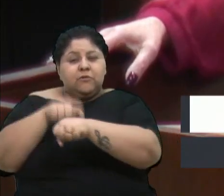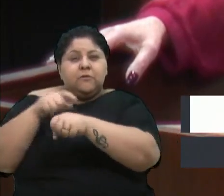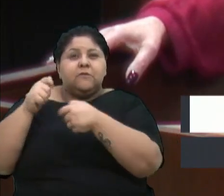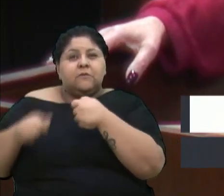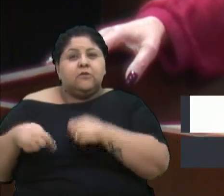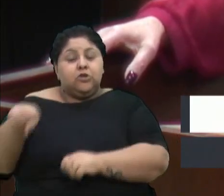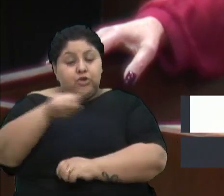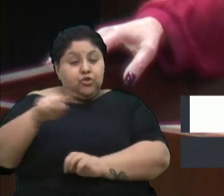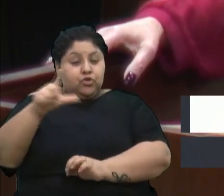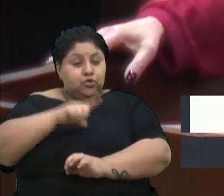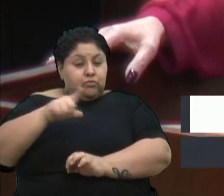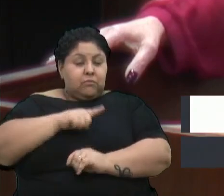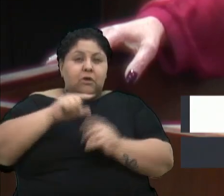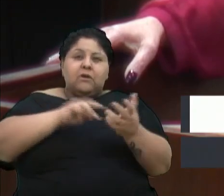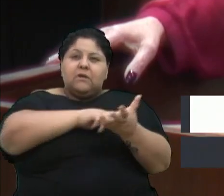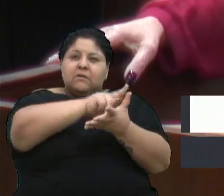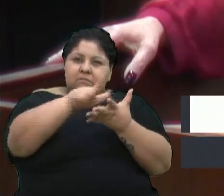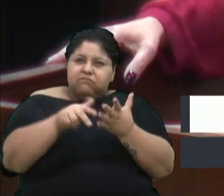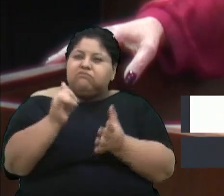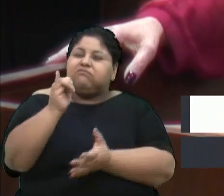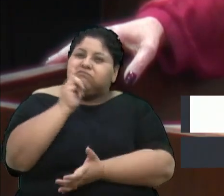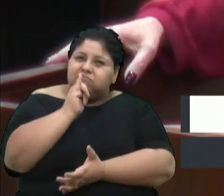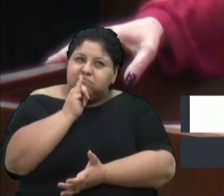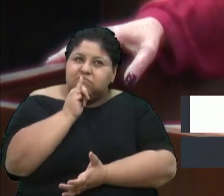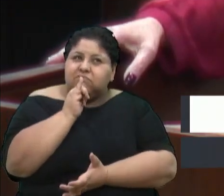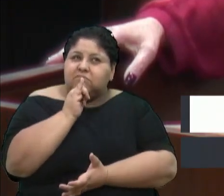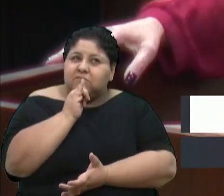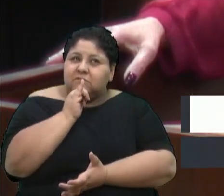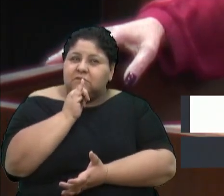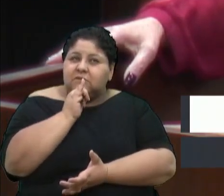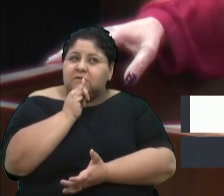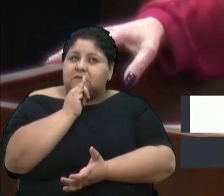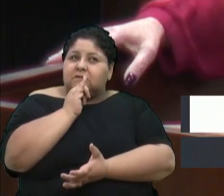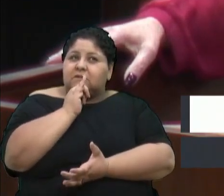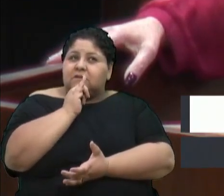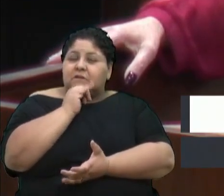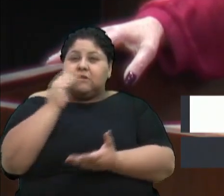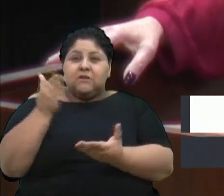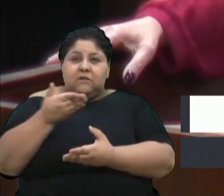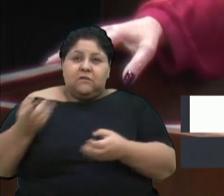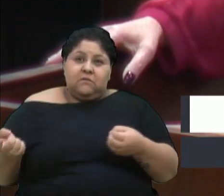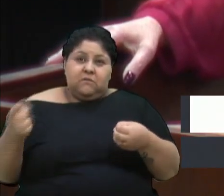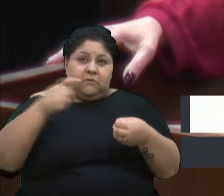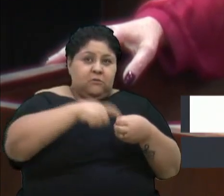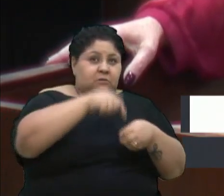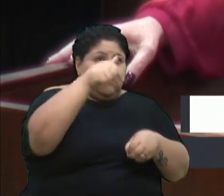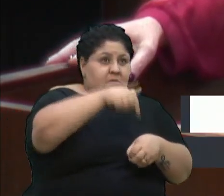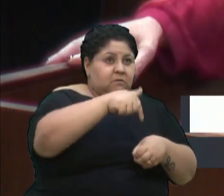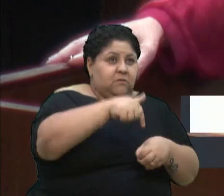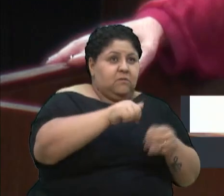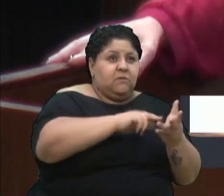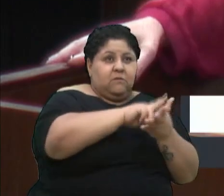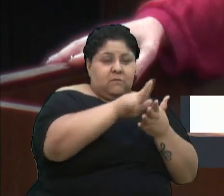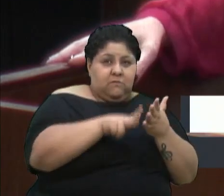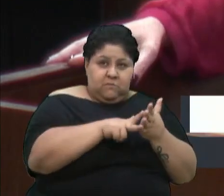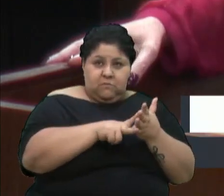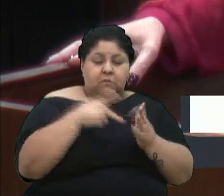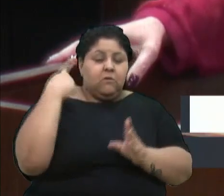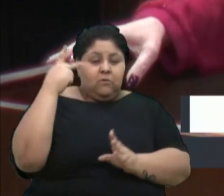temos inúmeros exemplos disso. Eu já trouxe aqui, outros vereadores já trouxeram